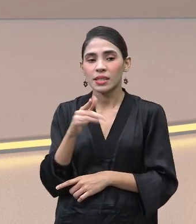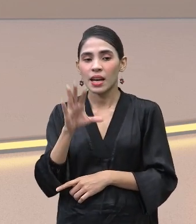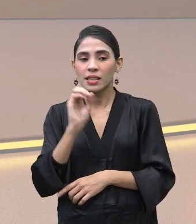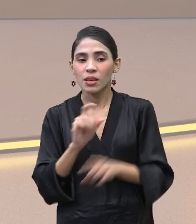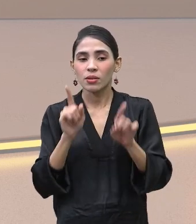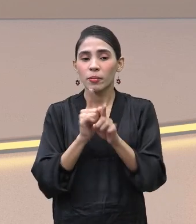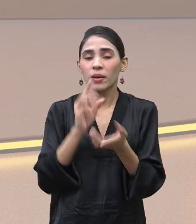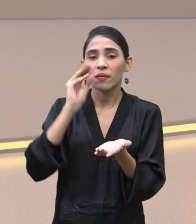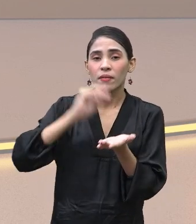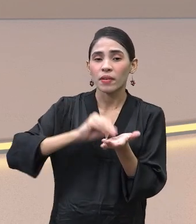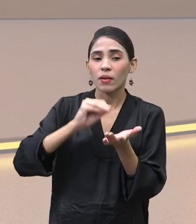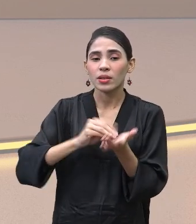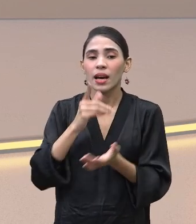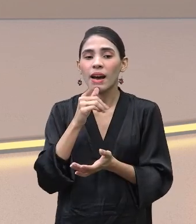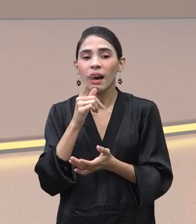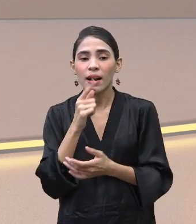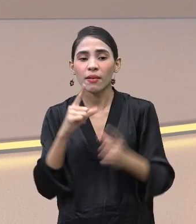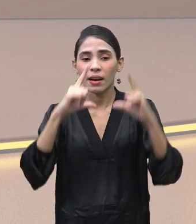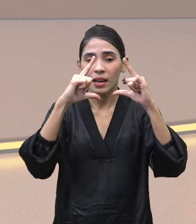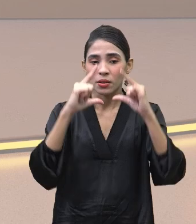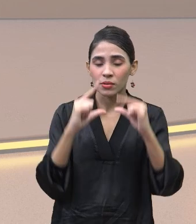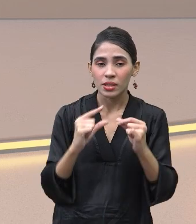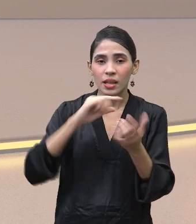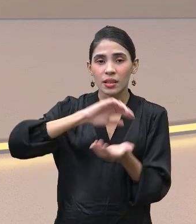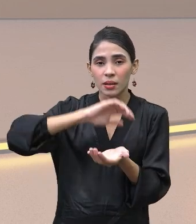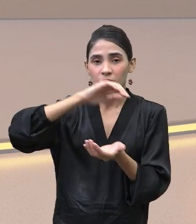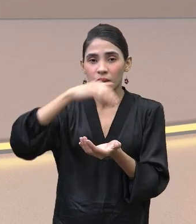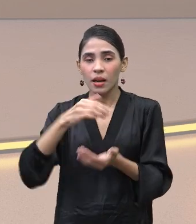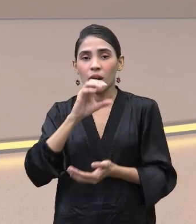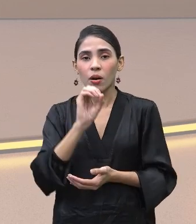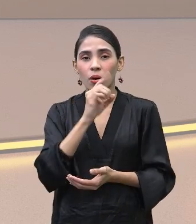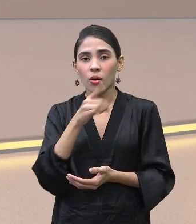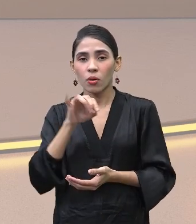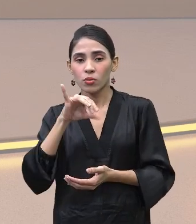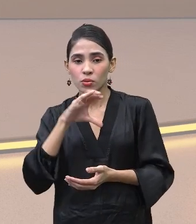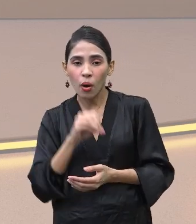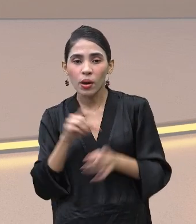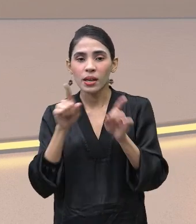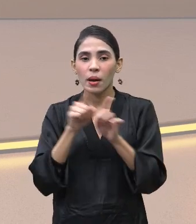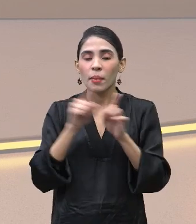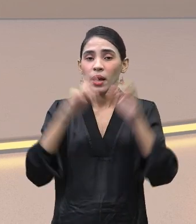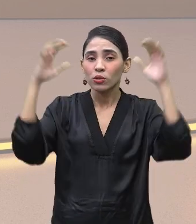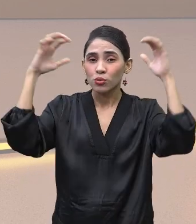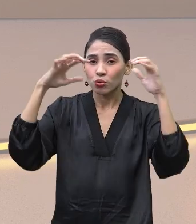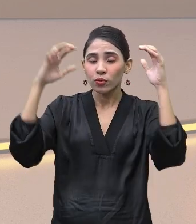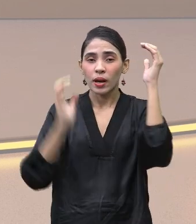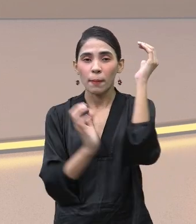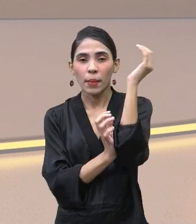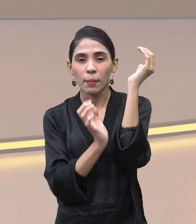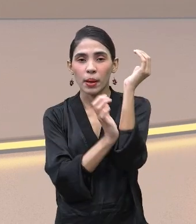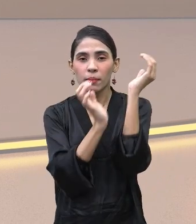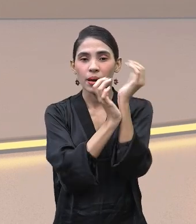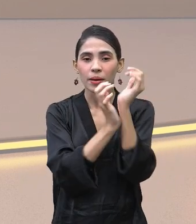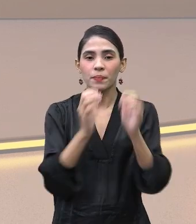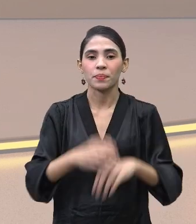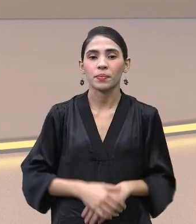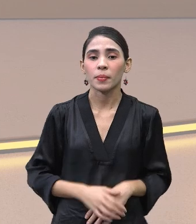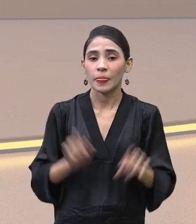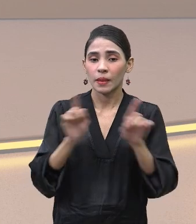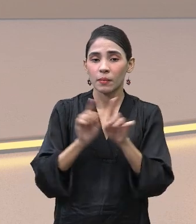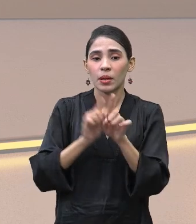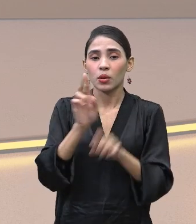da água, a redução da camada de ozônio, as chuvas ácidas, o uso